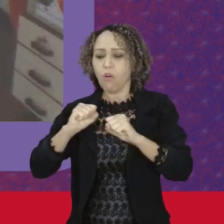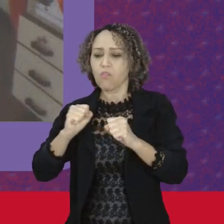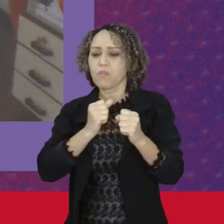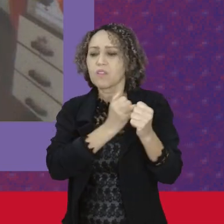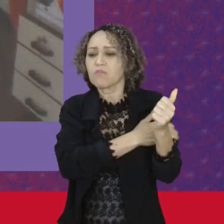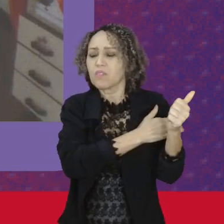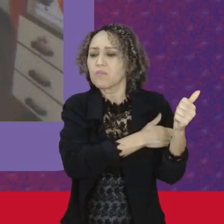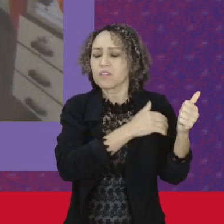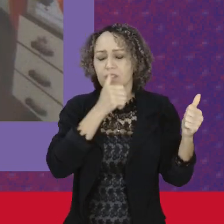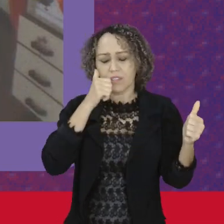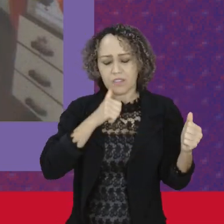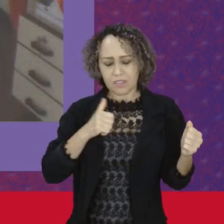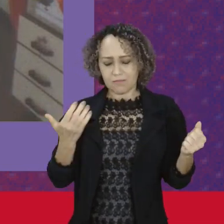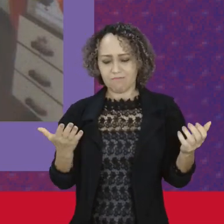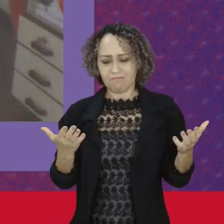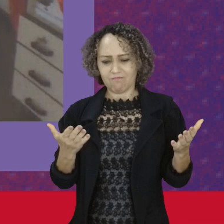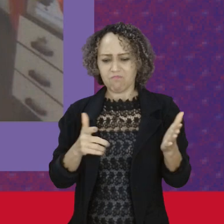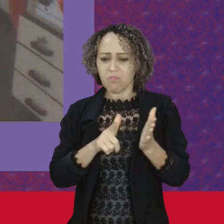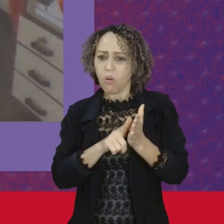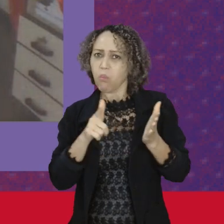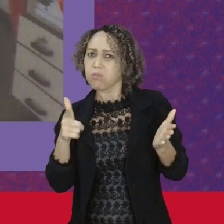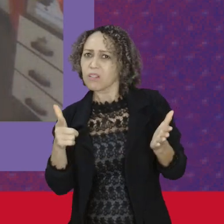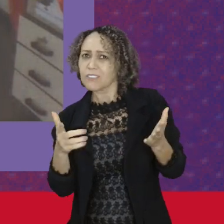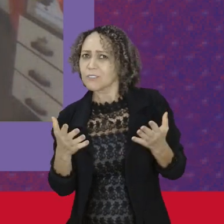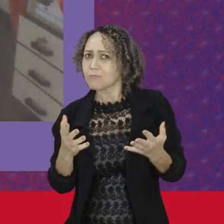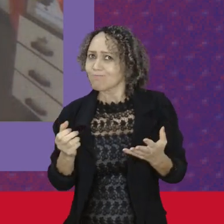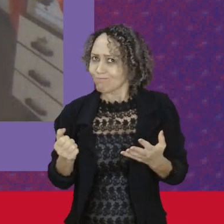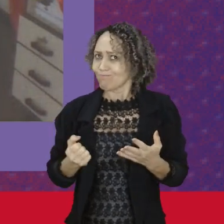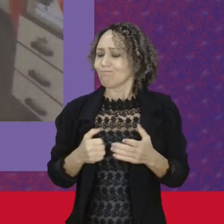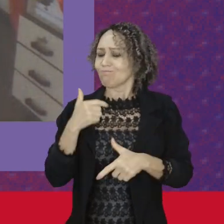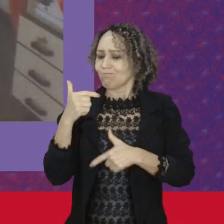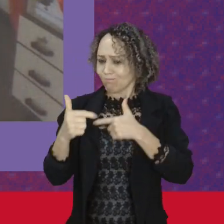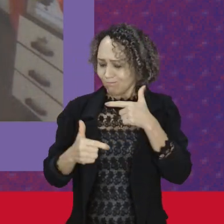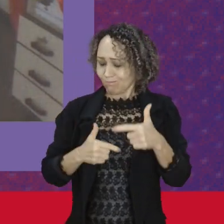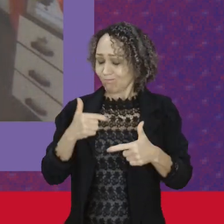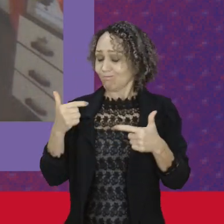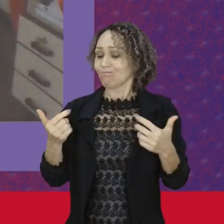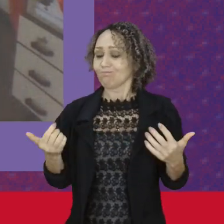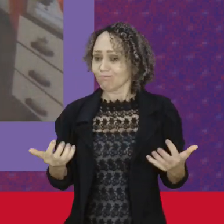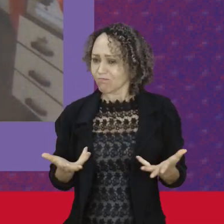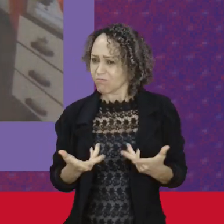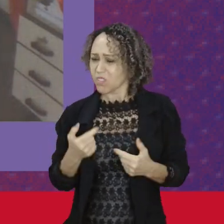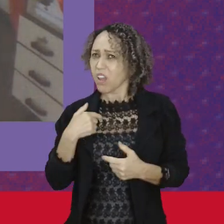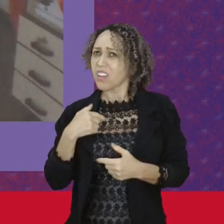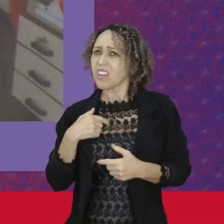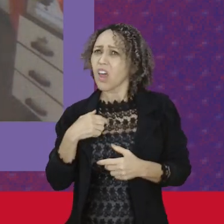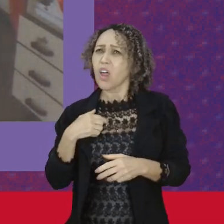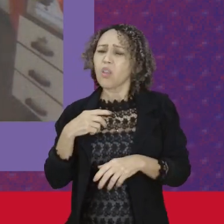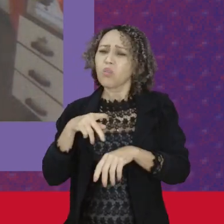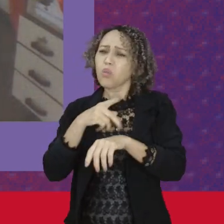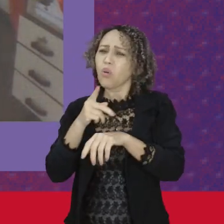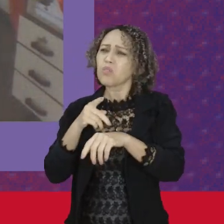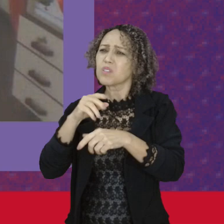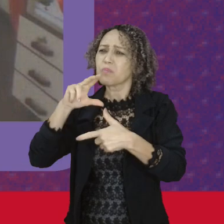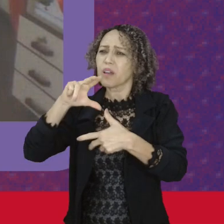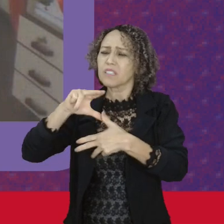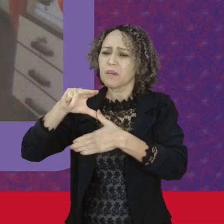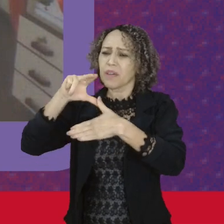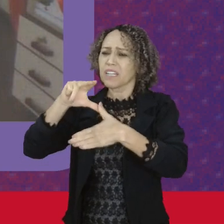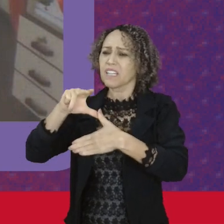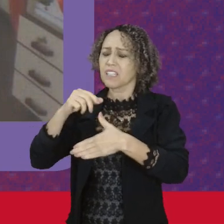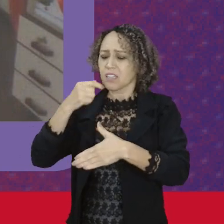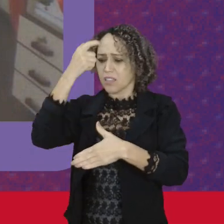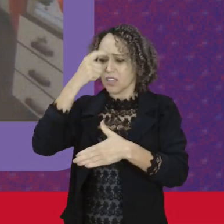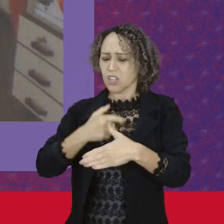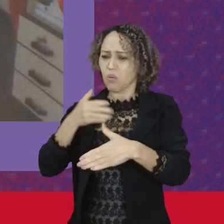produtiva, né? É uma imprensa que eu não sei como, eu sei que em todos os países que eu fui da América Latina, que eu tive a oportunidade